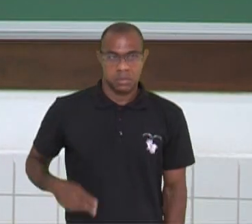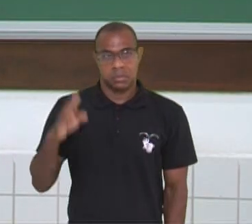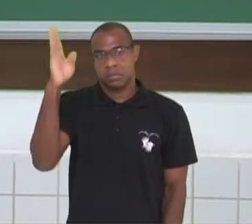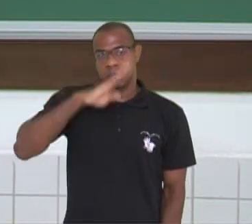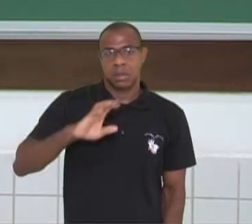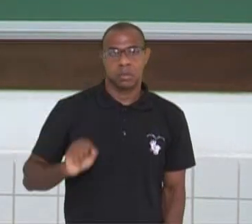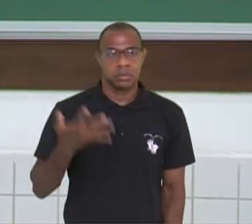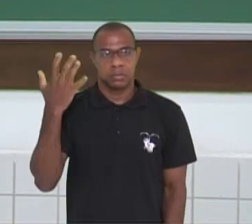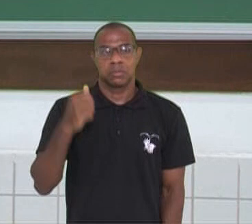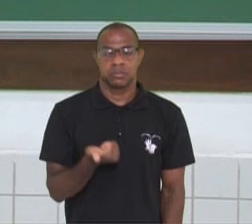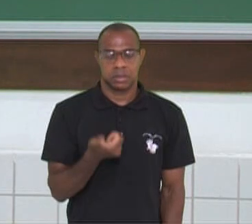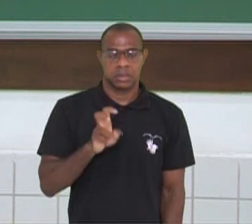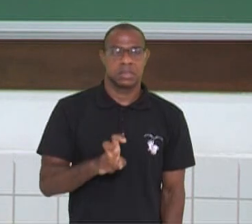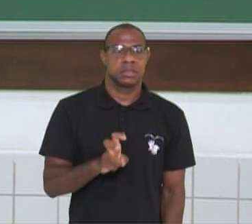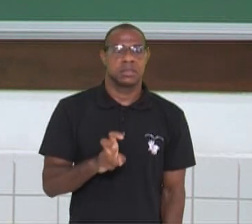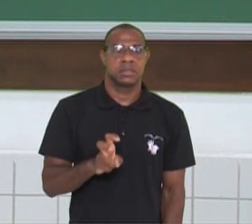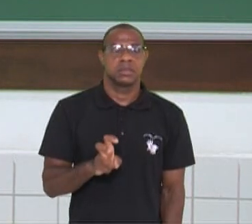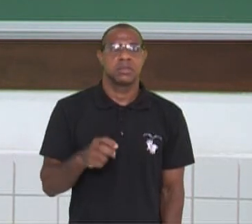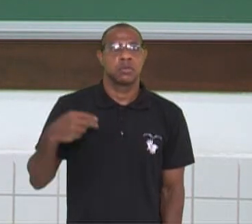15 de novembro de